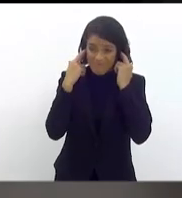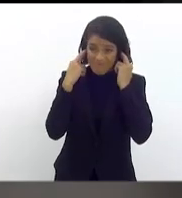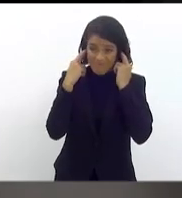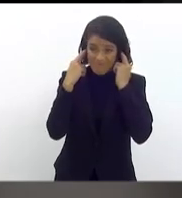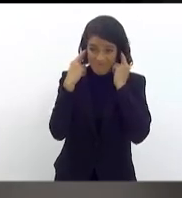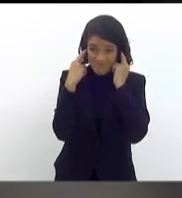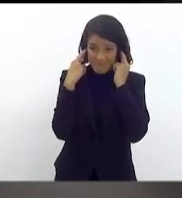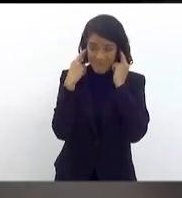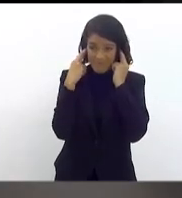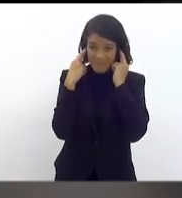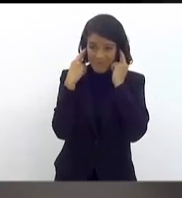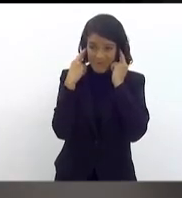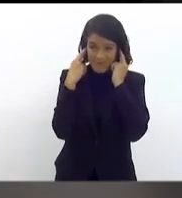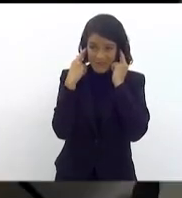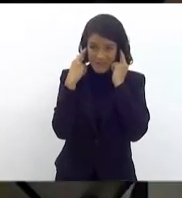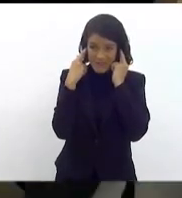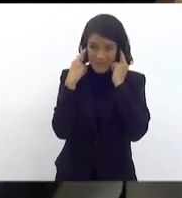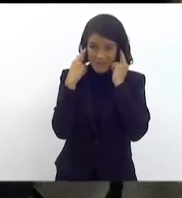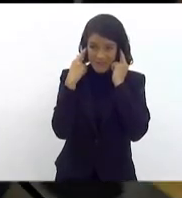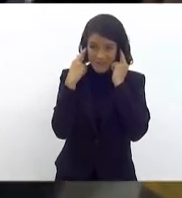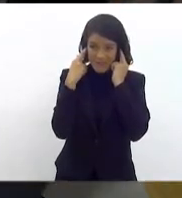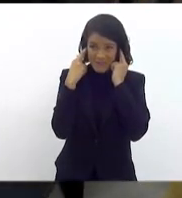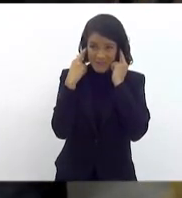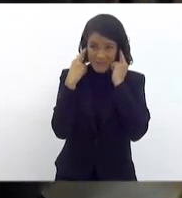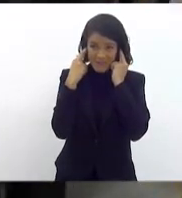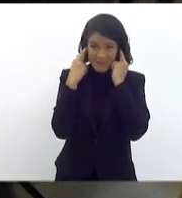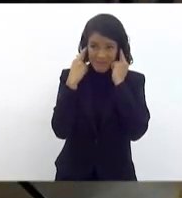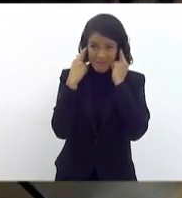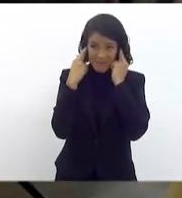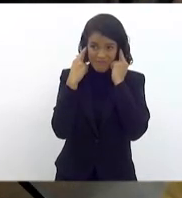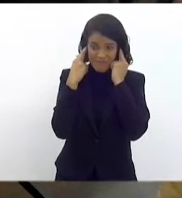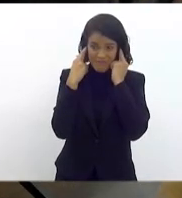Está ruim o som, não está saindo a transmissão. Está ruim o som, passa só aqui.